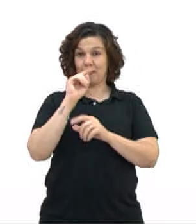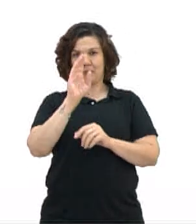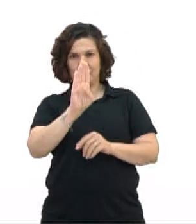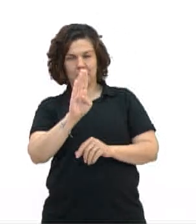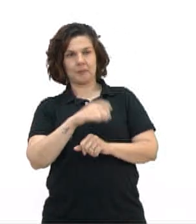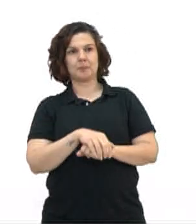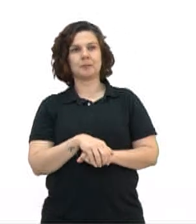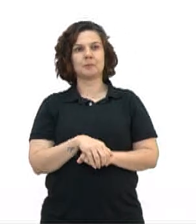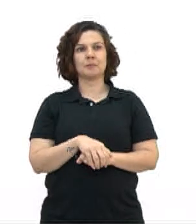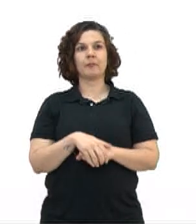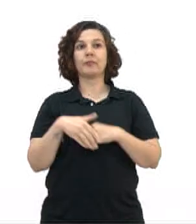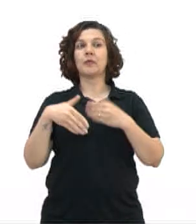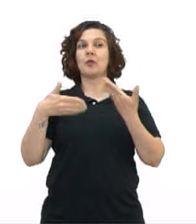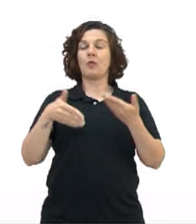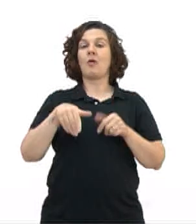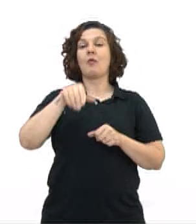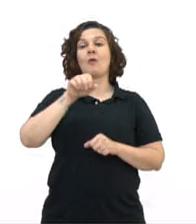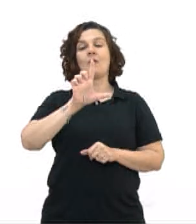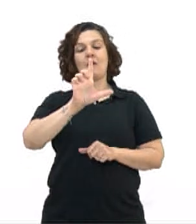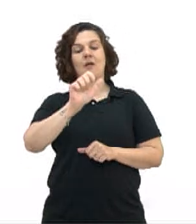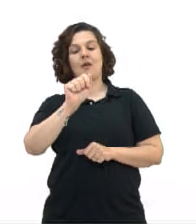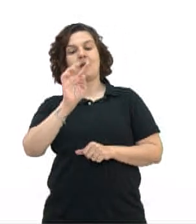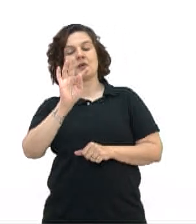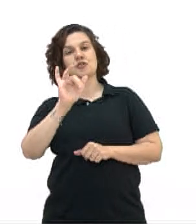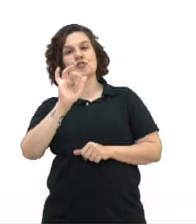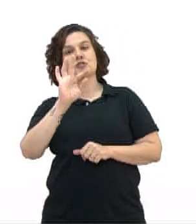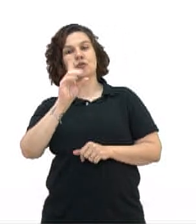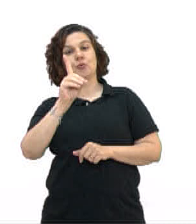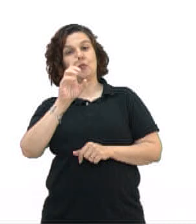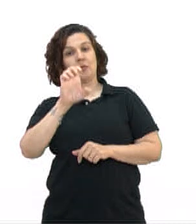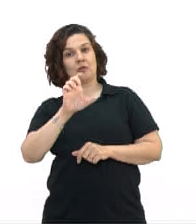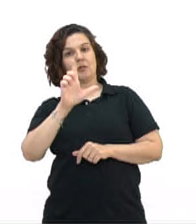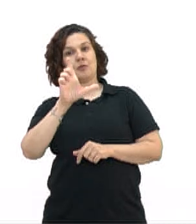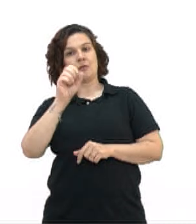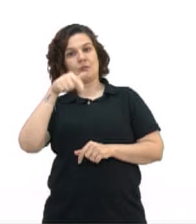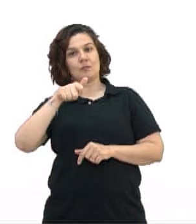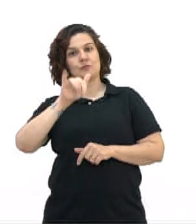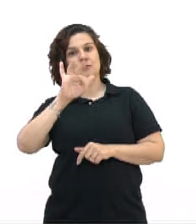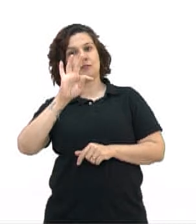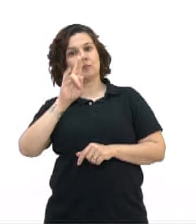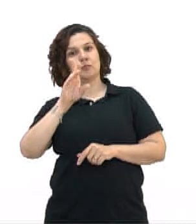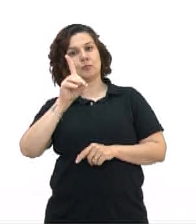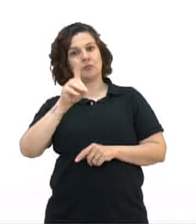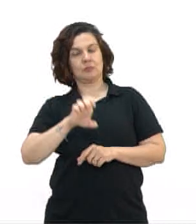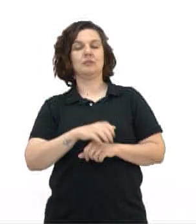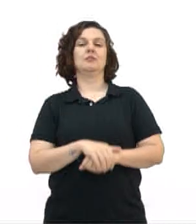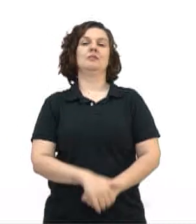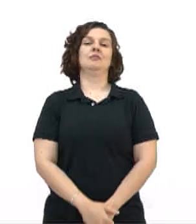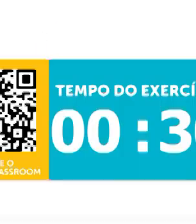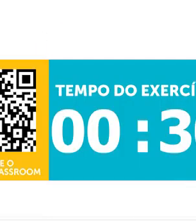B e indicar qual é a latitude e qual é a longitude do ponto B. Vai lá!